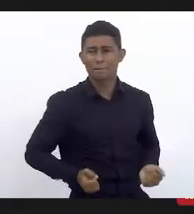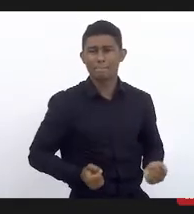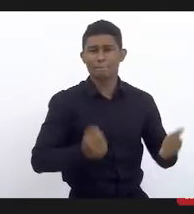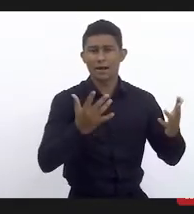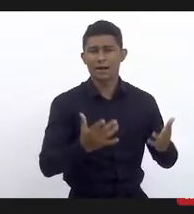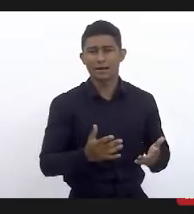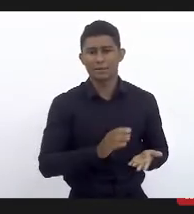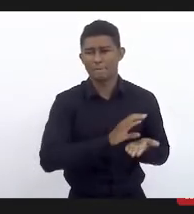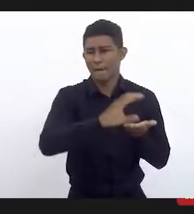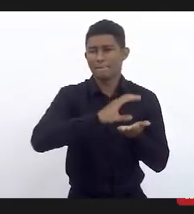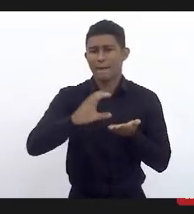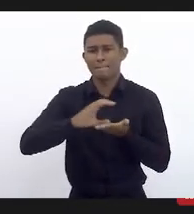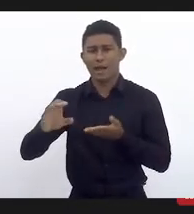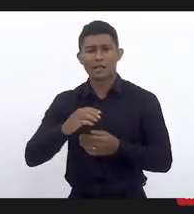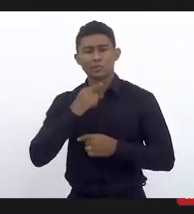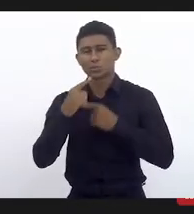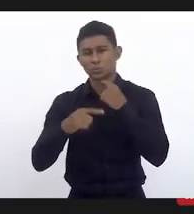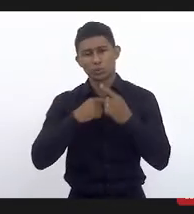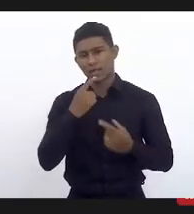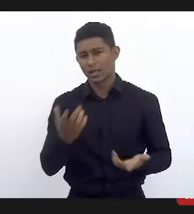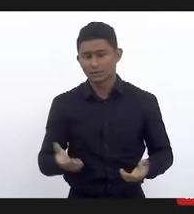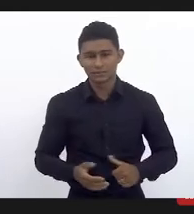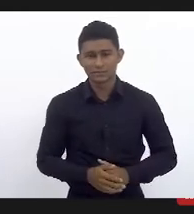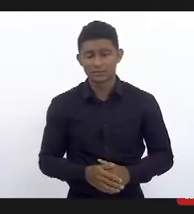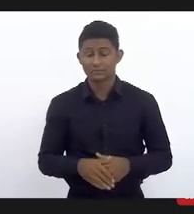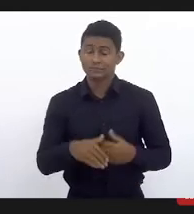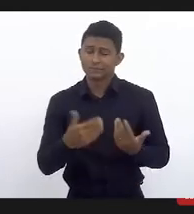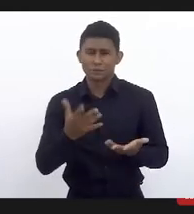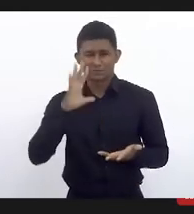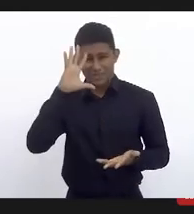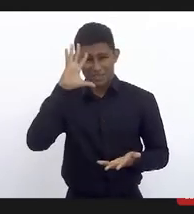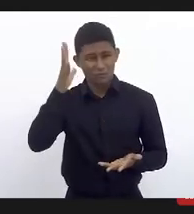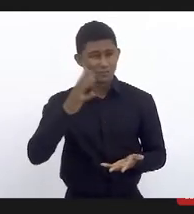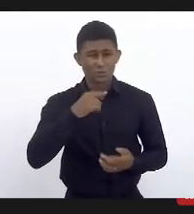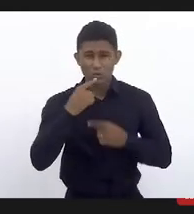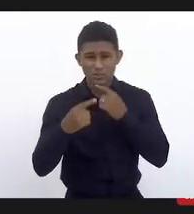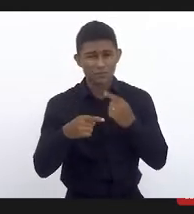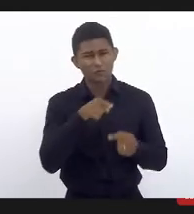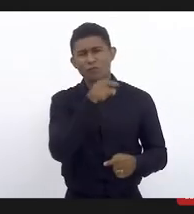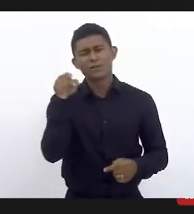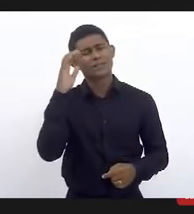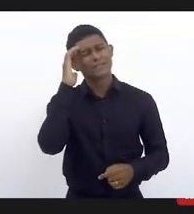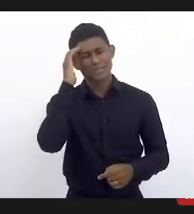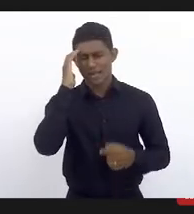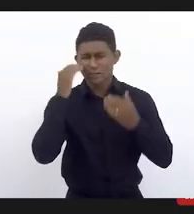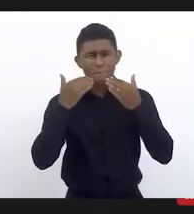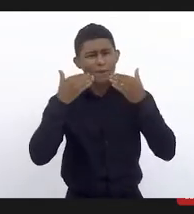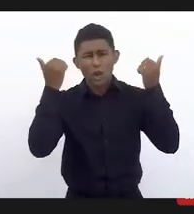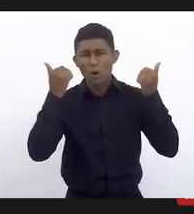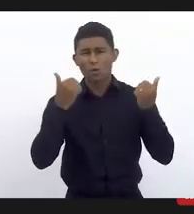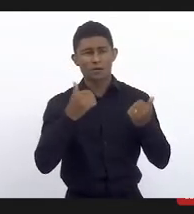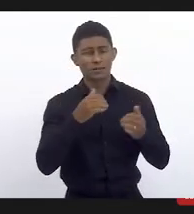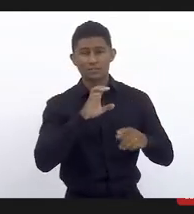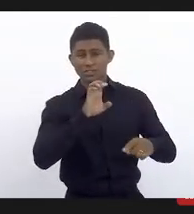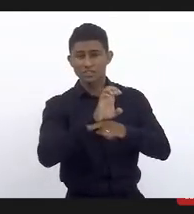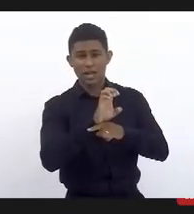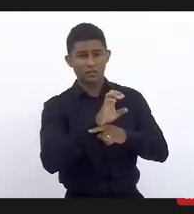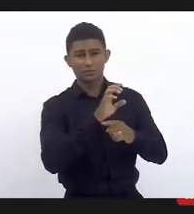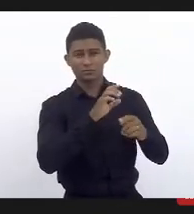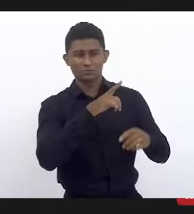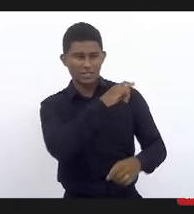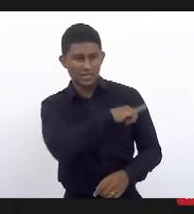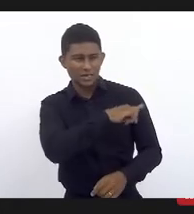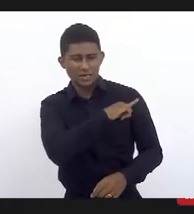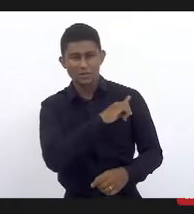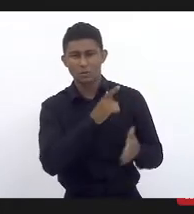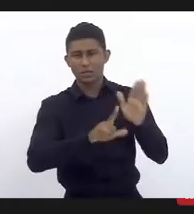uma questão que não sei se como resolver isso, vocês entendem melhor do que isso, não sei também como é a legislação do Estado. O fundo vai ter